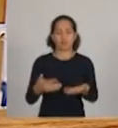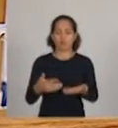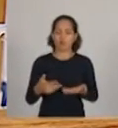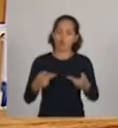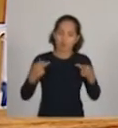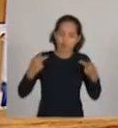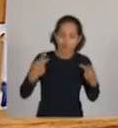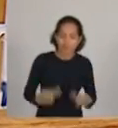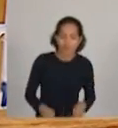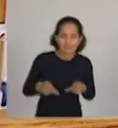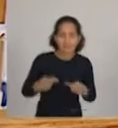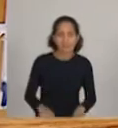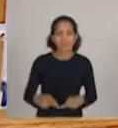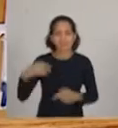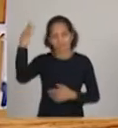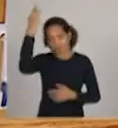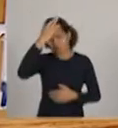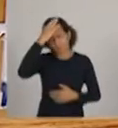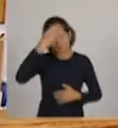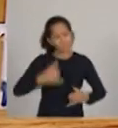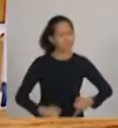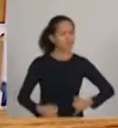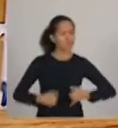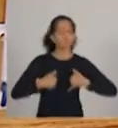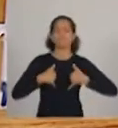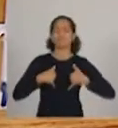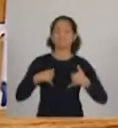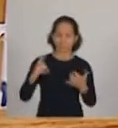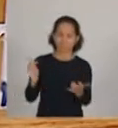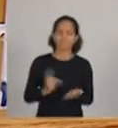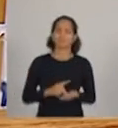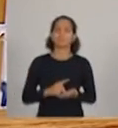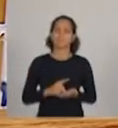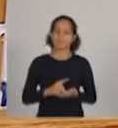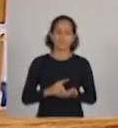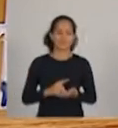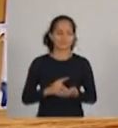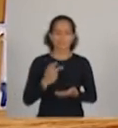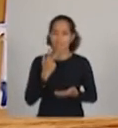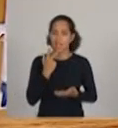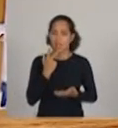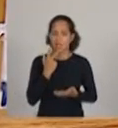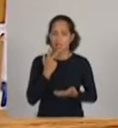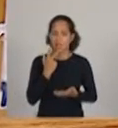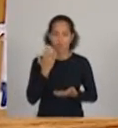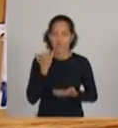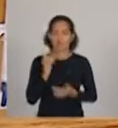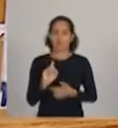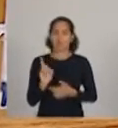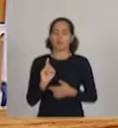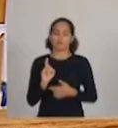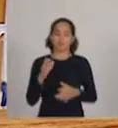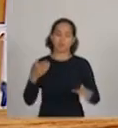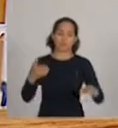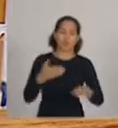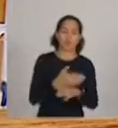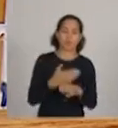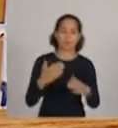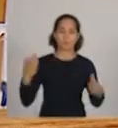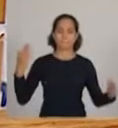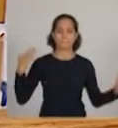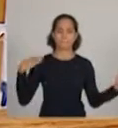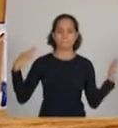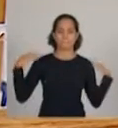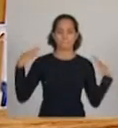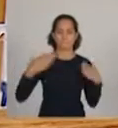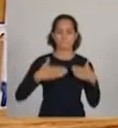cidadão espírito-santense. É um orgulho que eu realmente não esperava quando eu entrei para a Marinha, e hoje eu fico